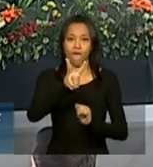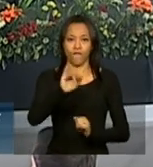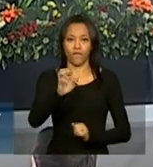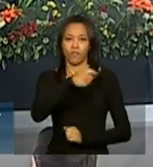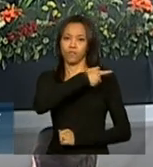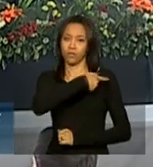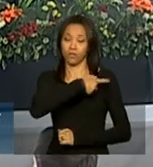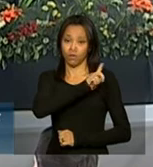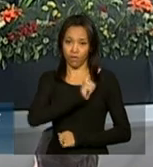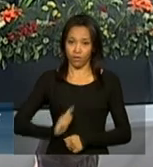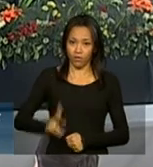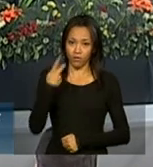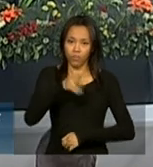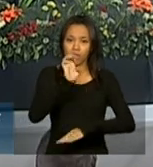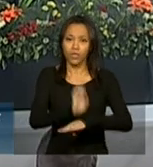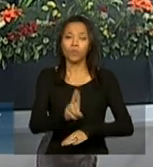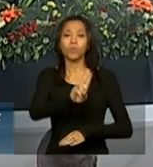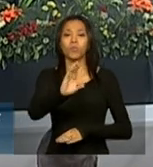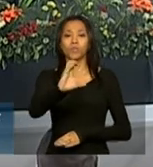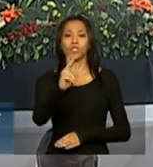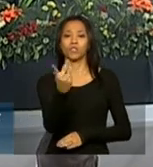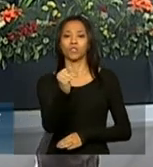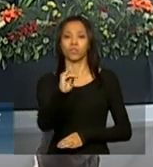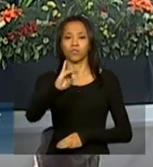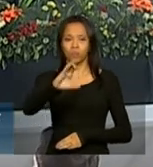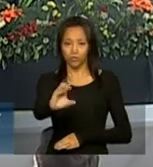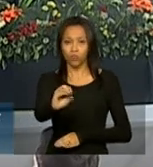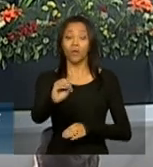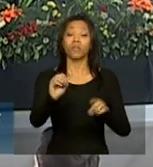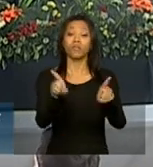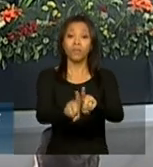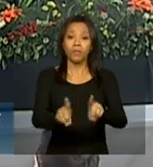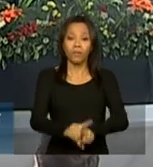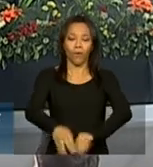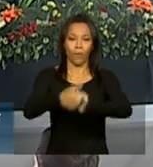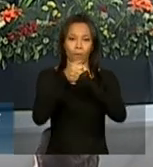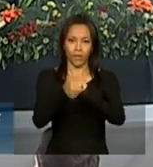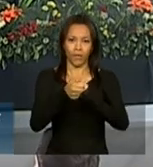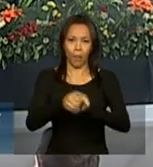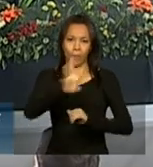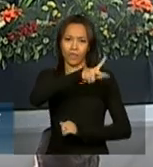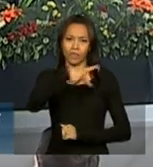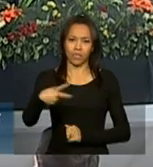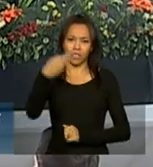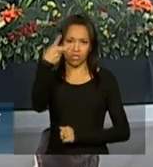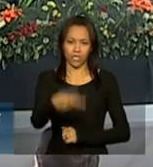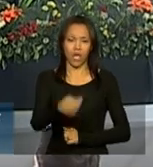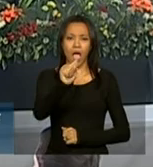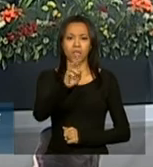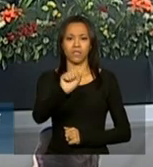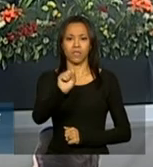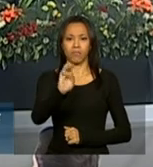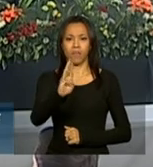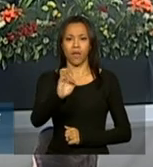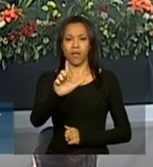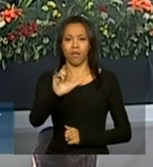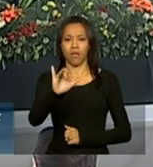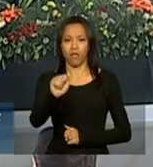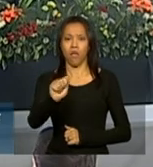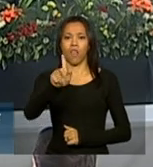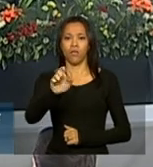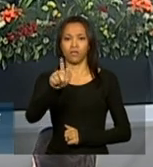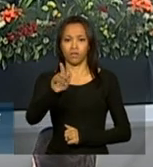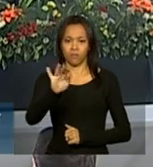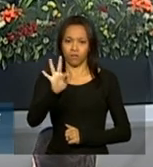estado, Chico Daltro. Cumprimentar o presidente da Assembleia Legislativa do Estado do Mato